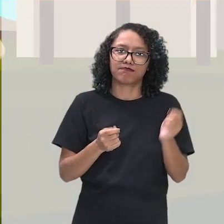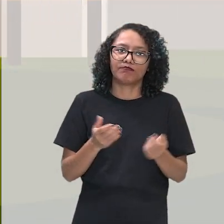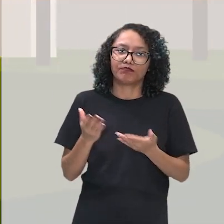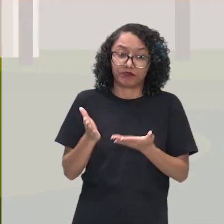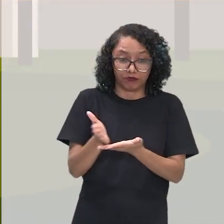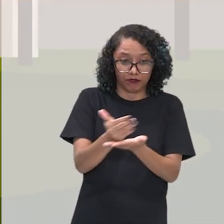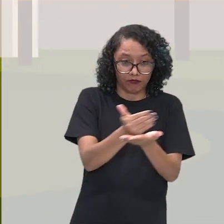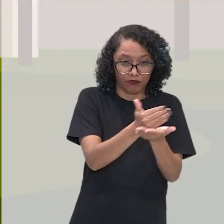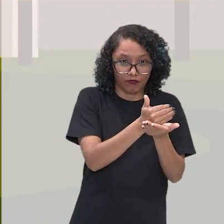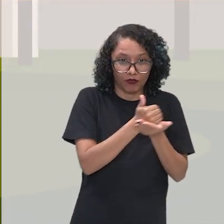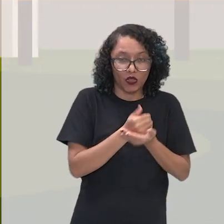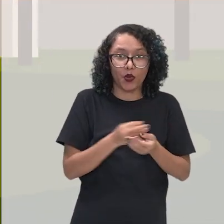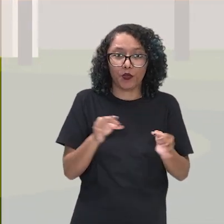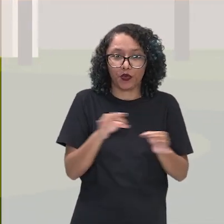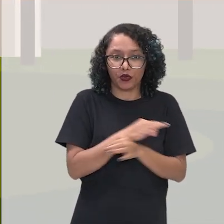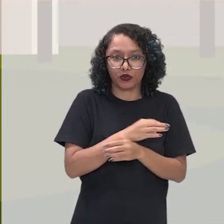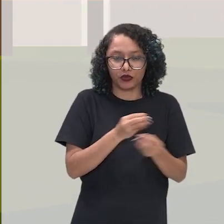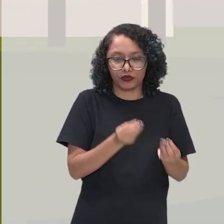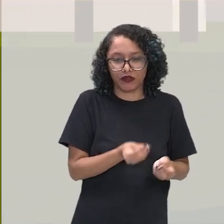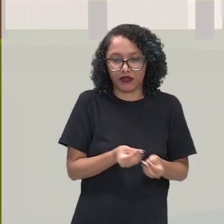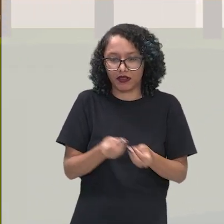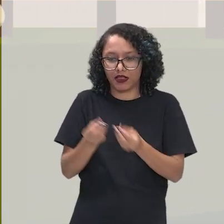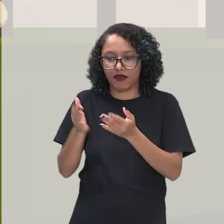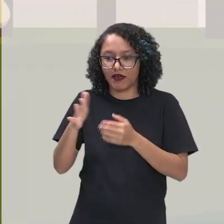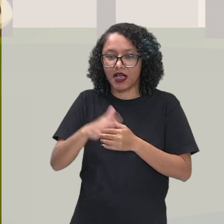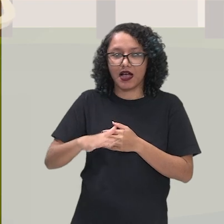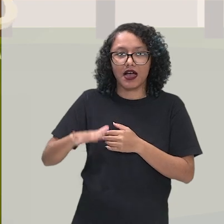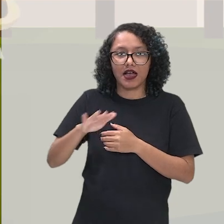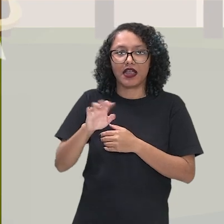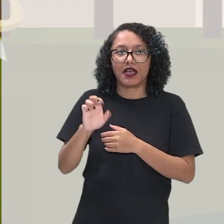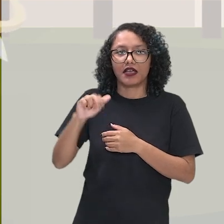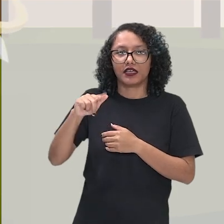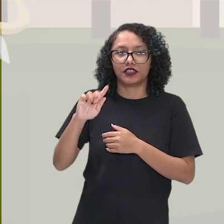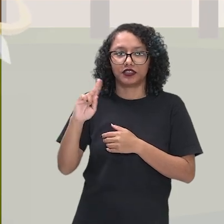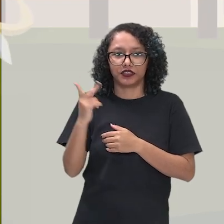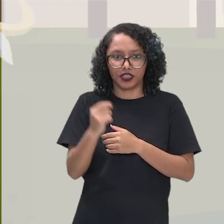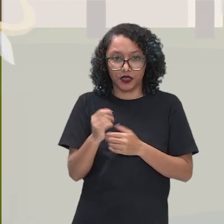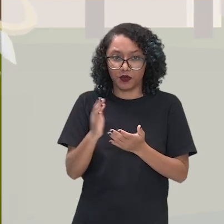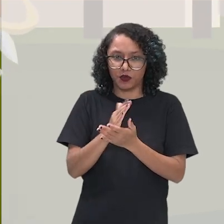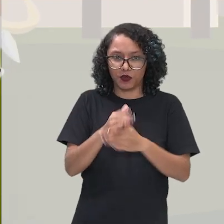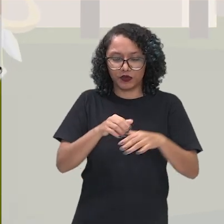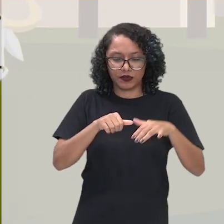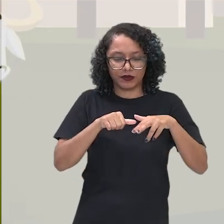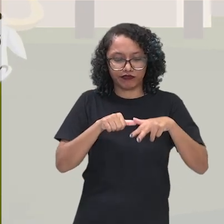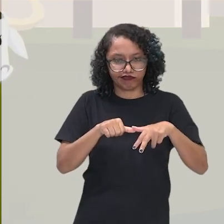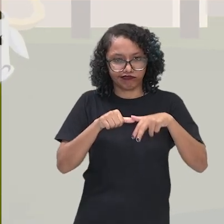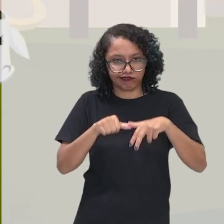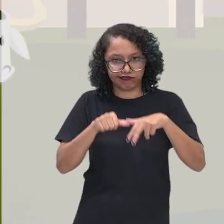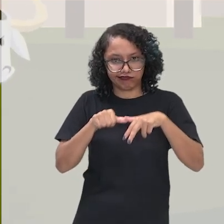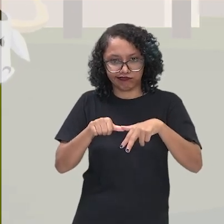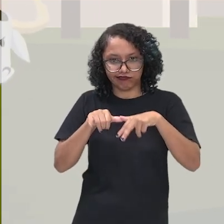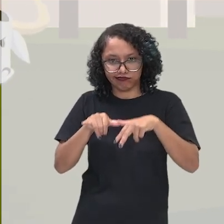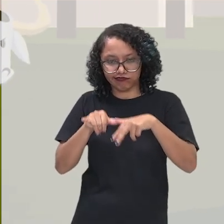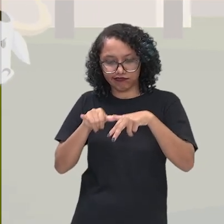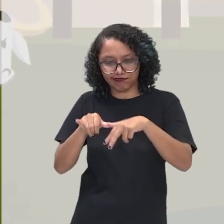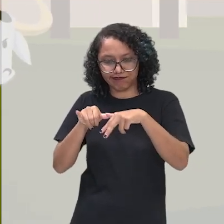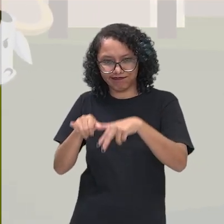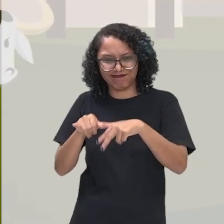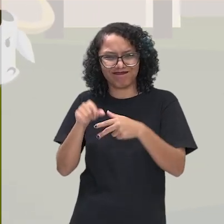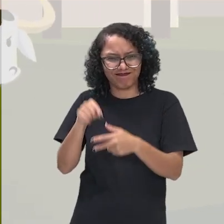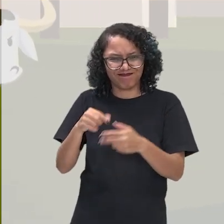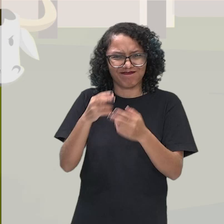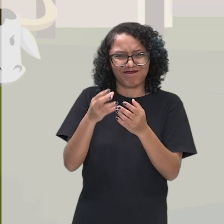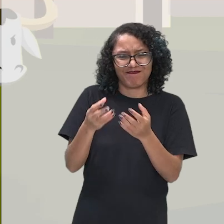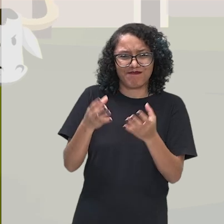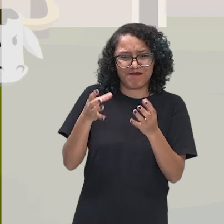colhida, a cana é transportada para o engenho. Carros de bois e escravizados carregam os pesados feixes de